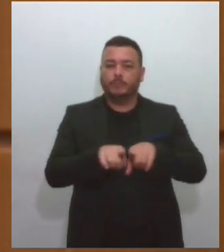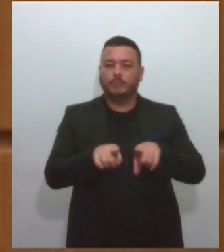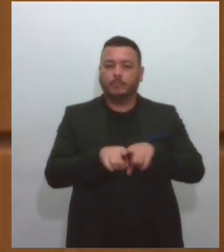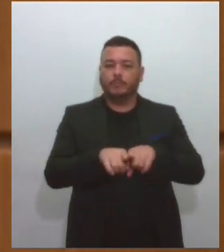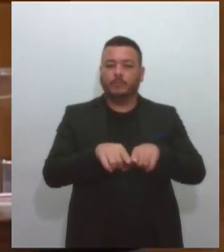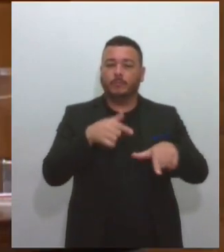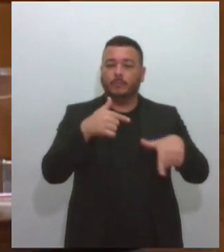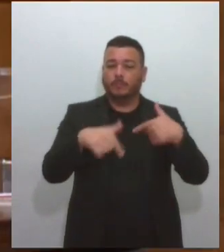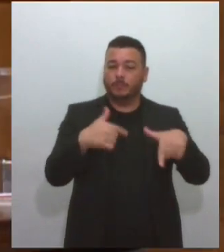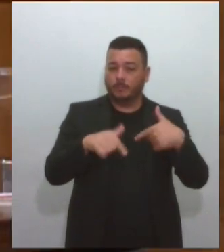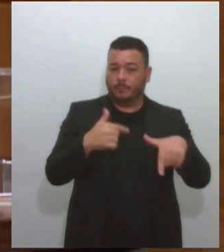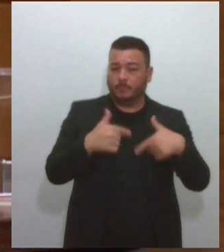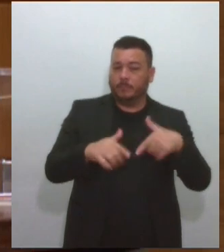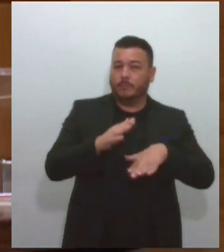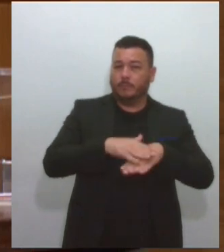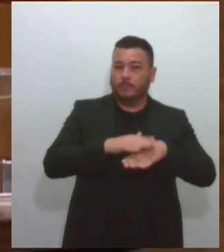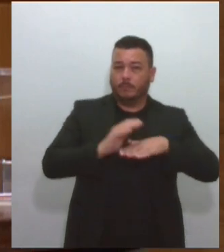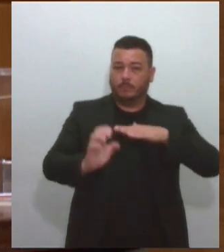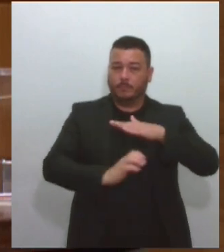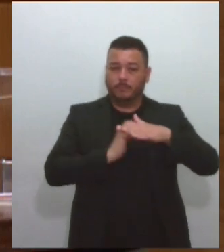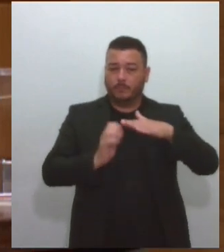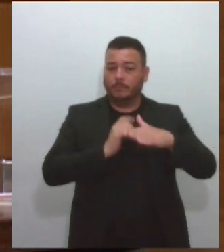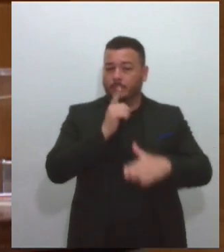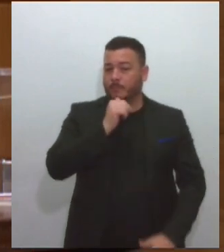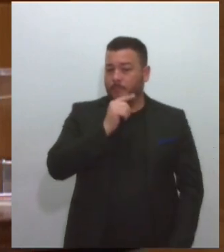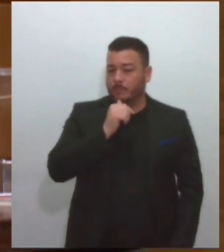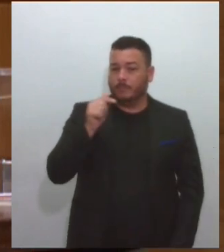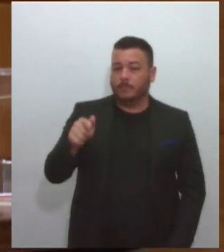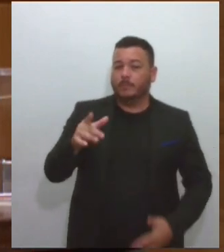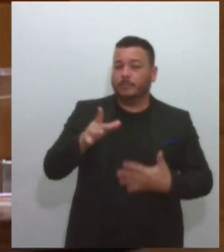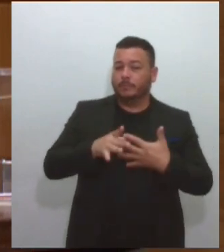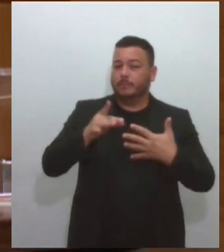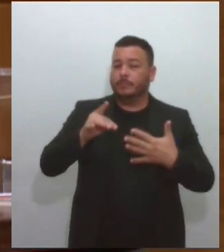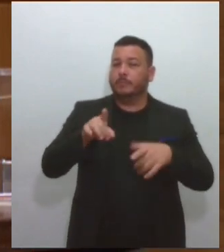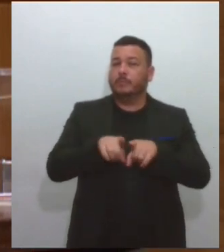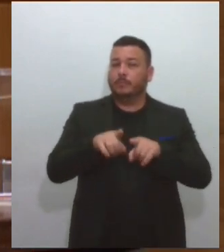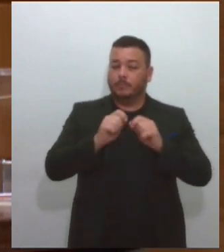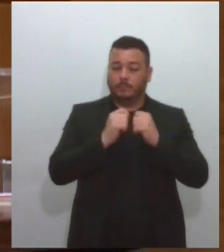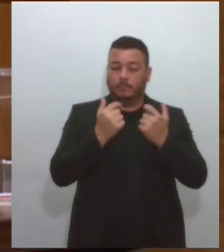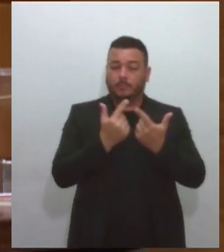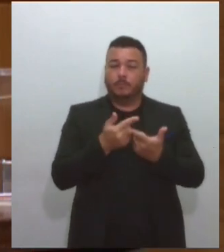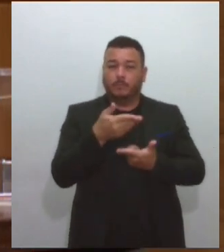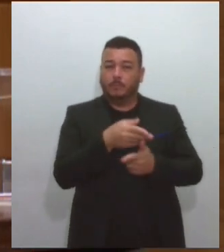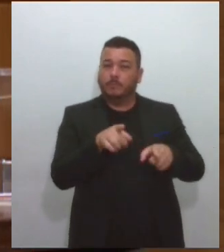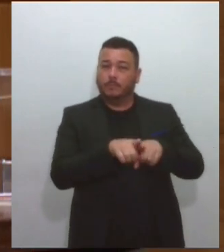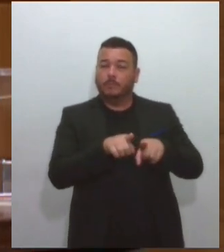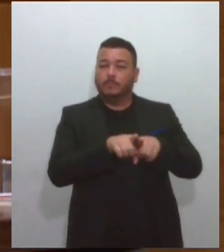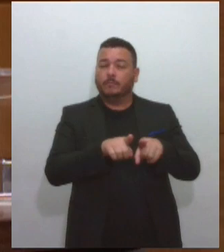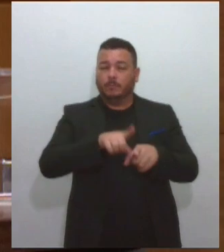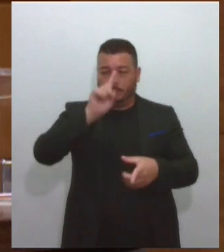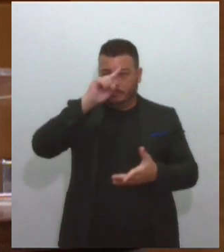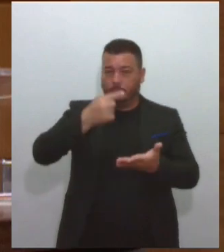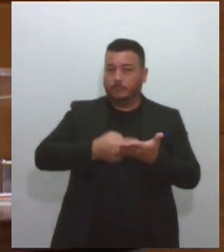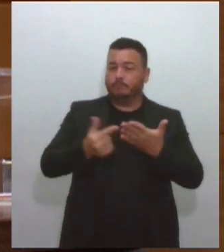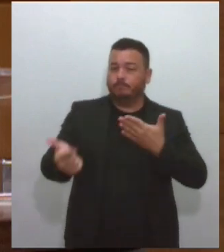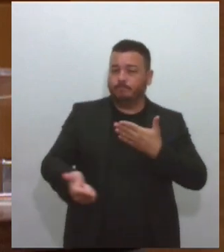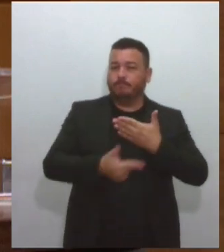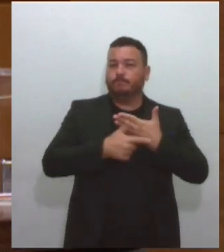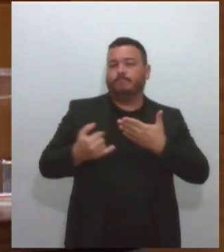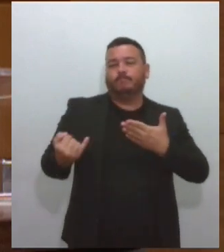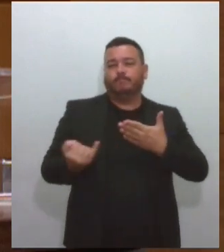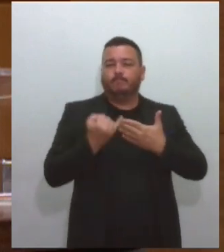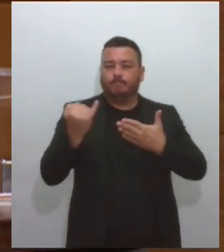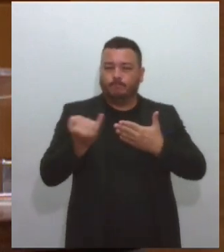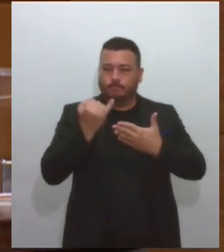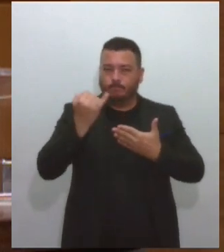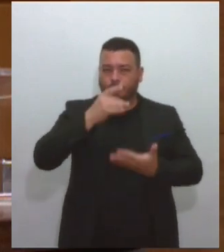pela DESO. O parlamentar salientou ter a Alese papel decisivo na concretização do que disse ser